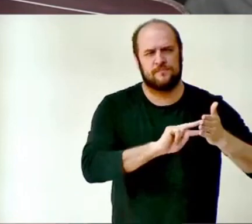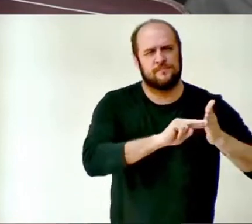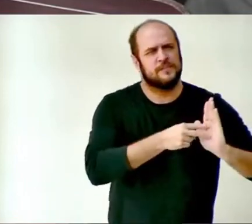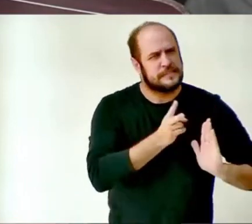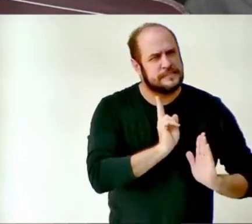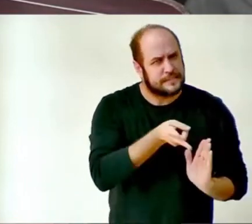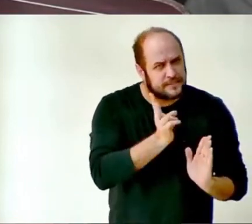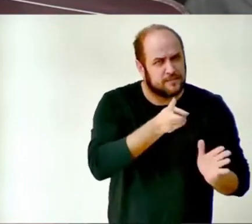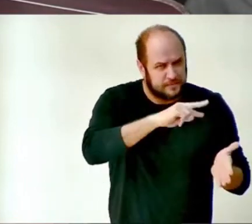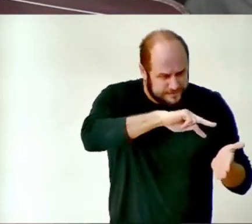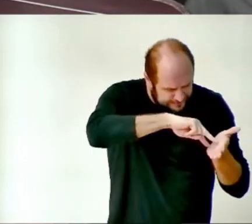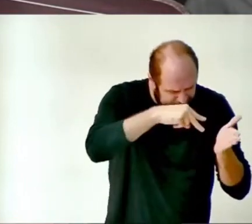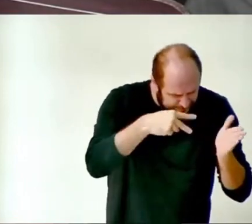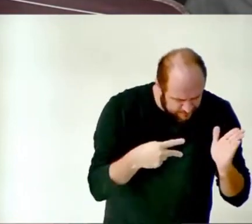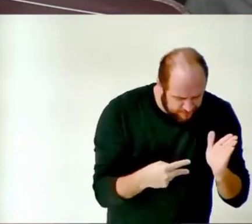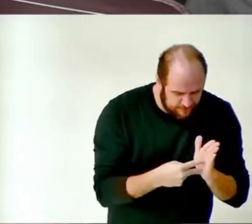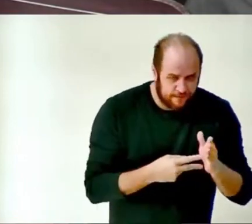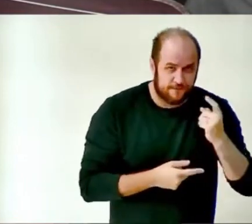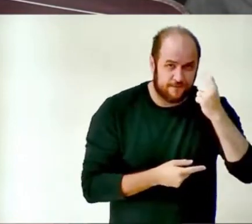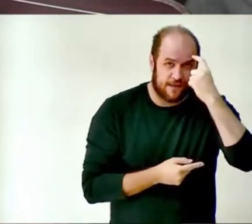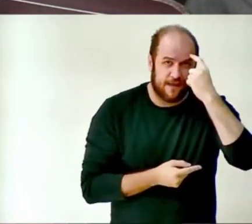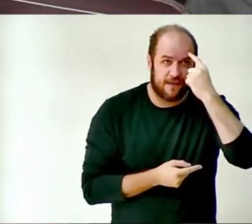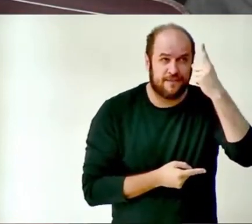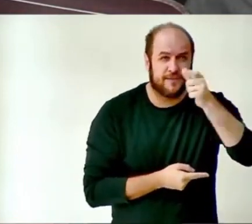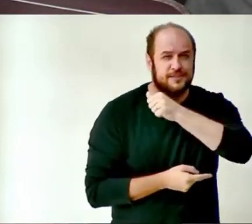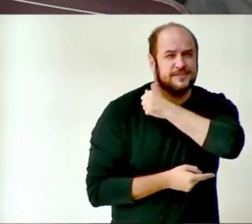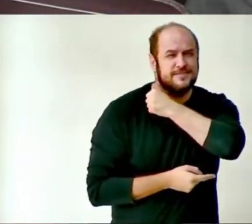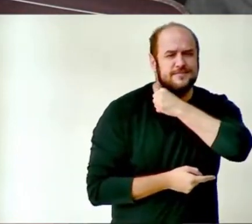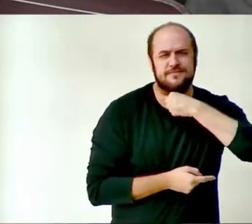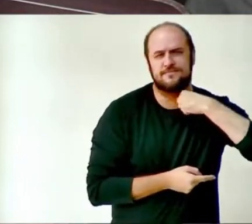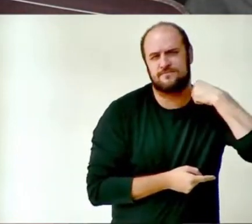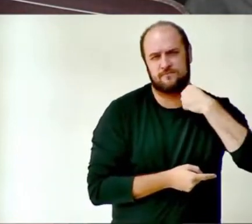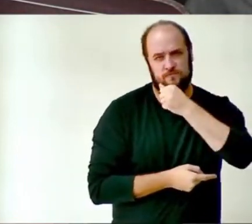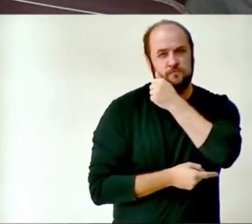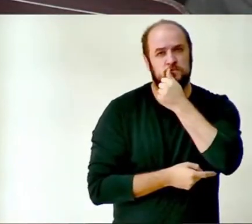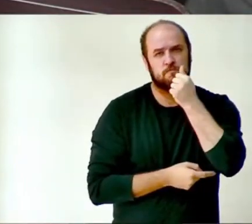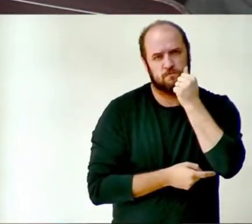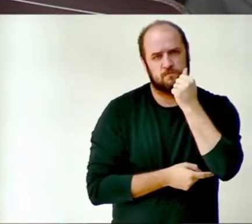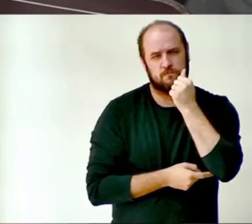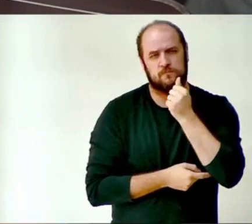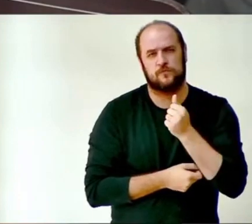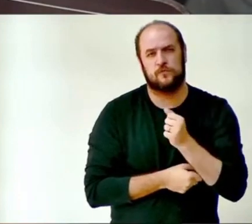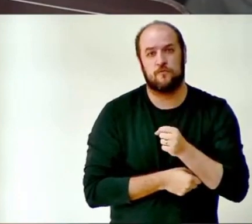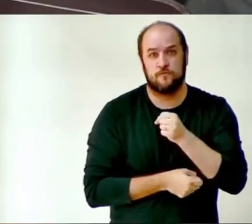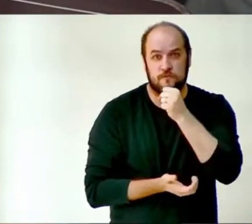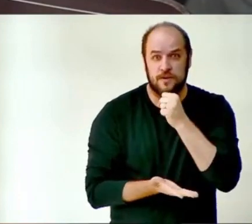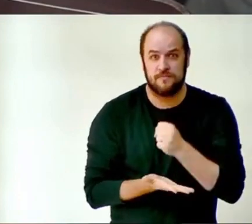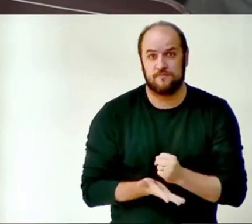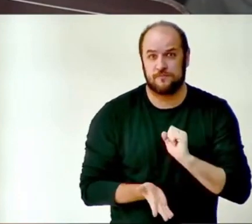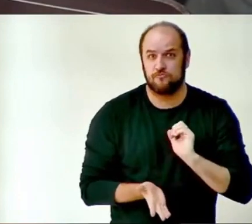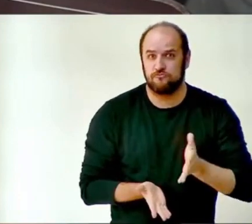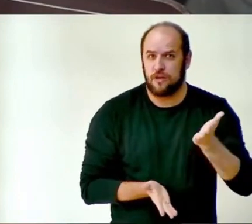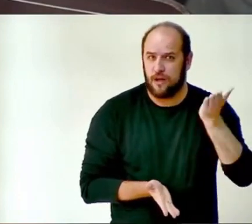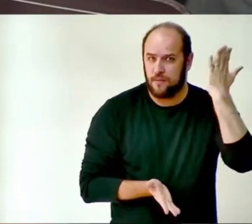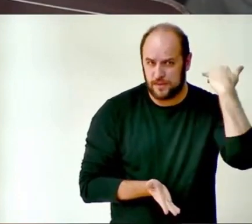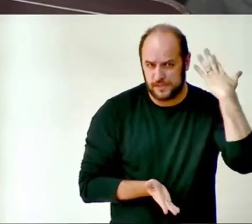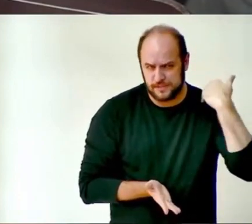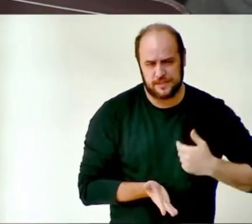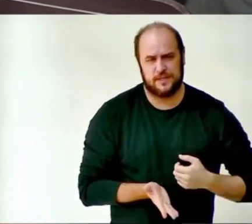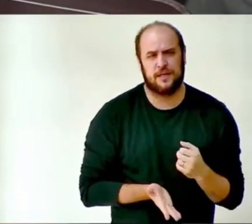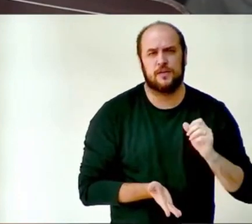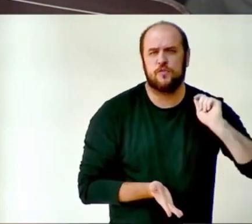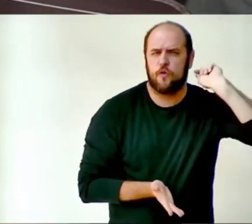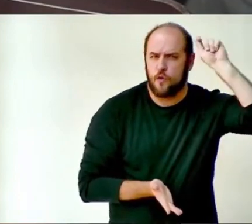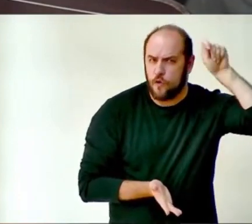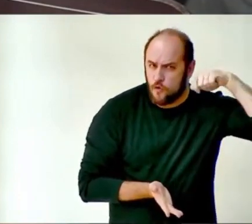sempre representou a ideia de um sacrifício. Desde o Antigo Testamento, crianças, as ovelhas,